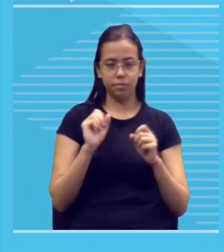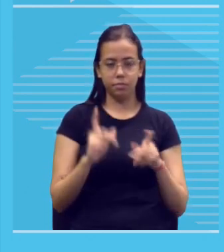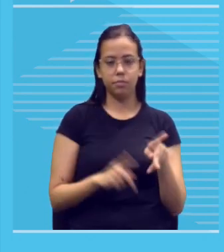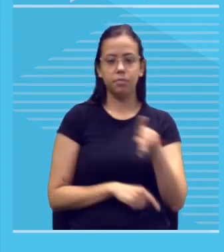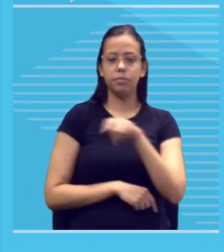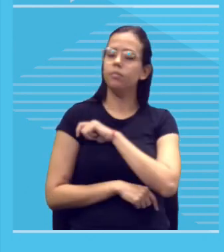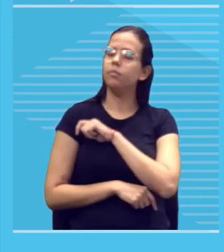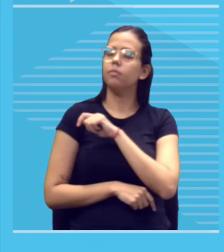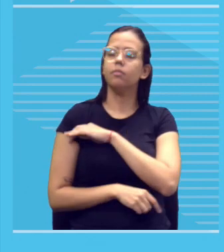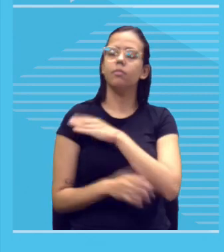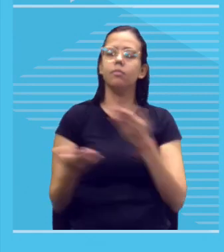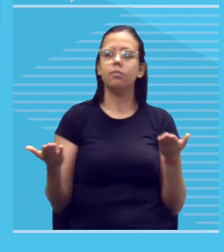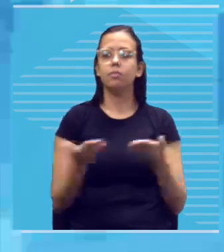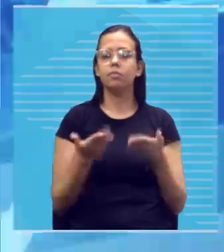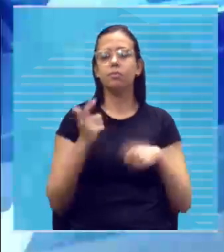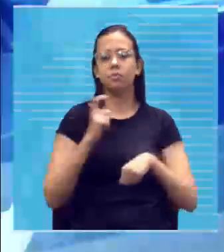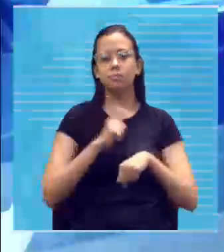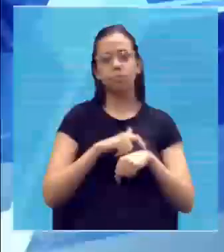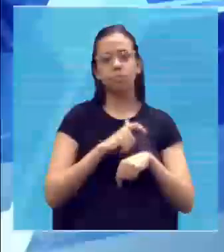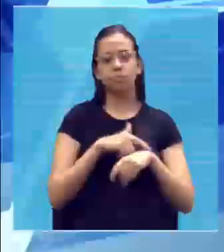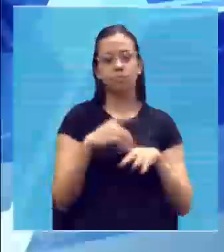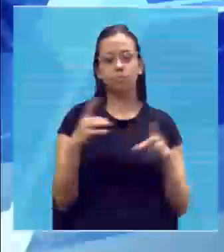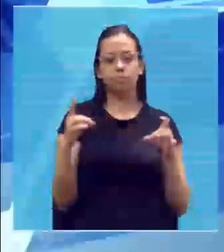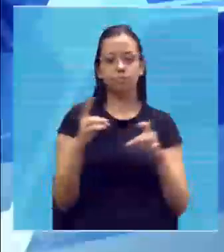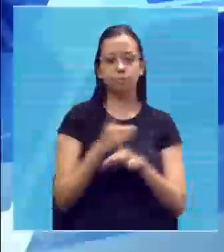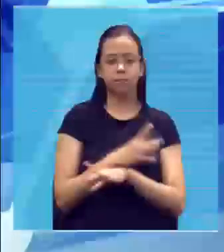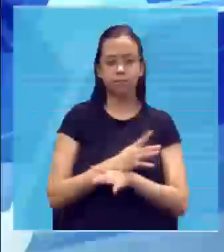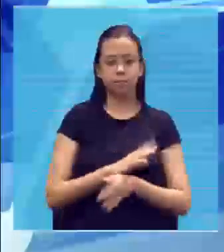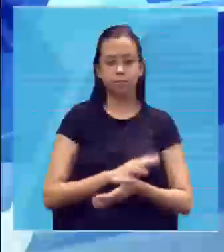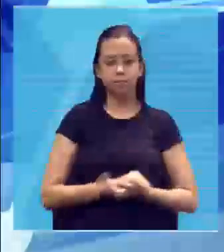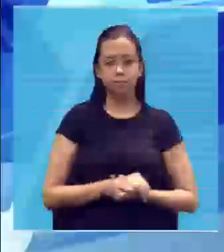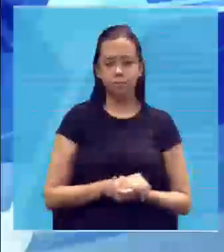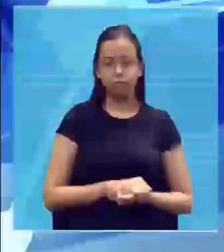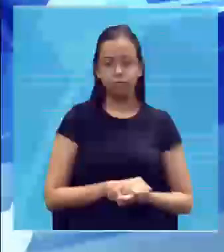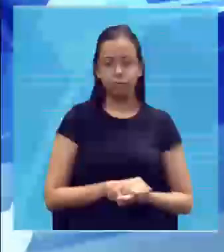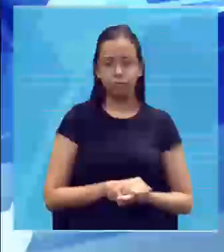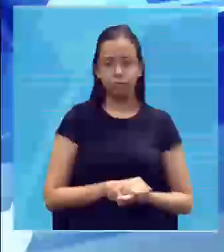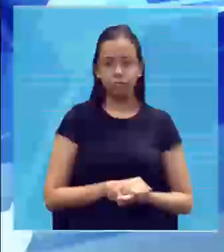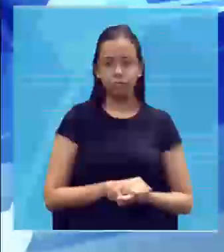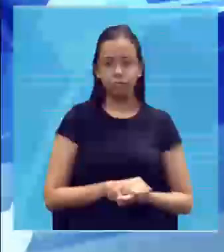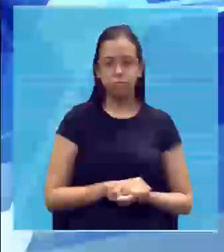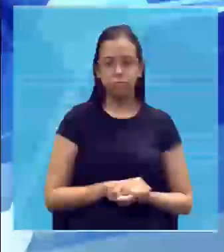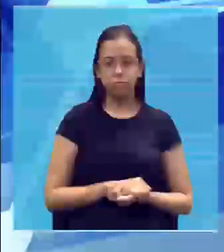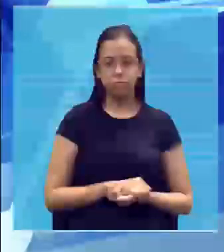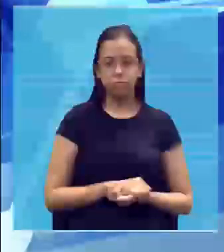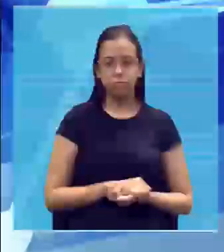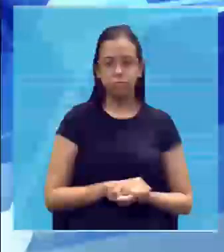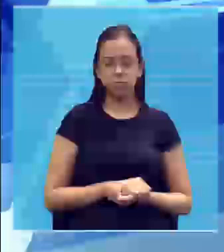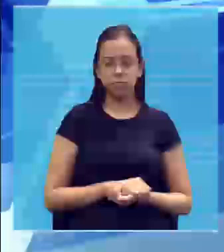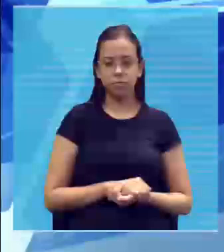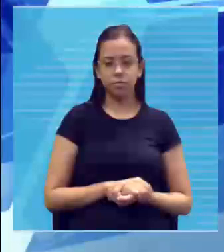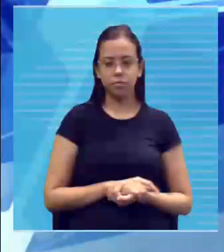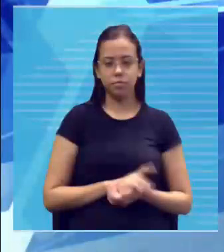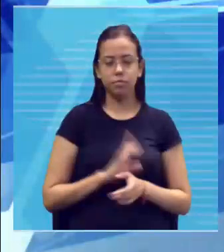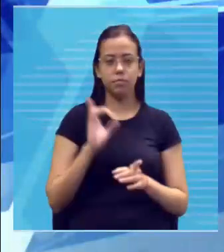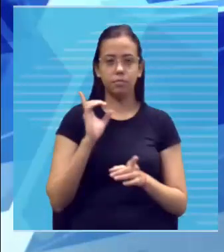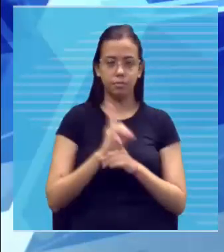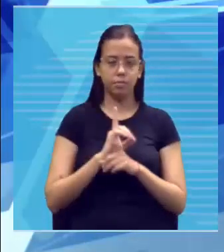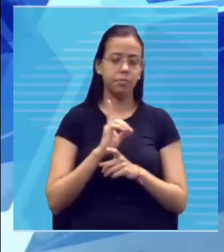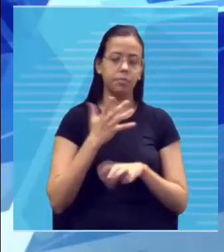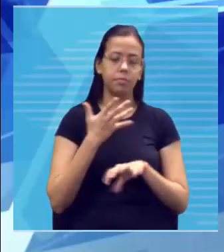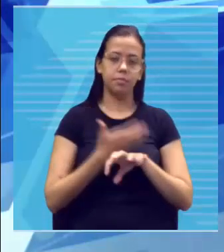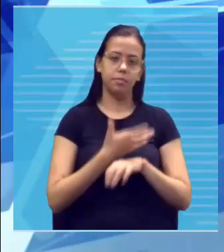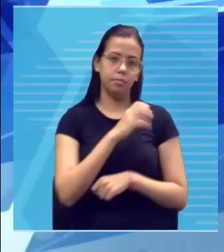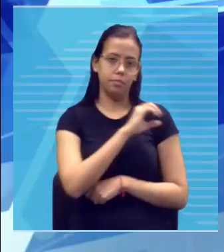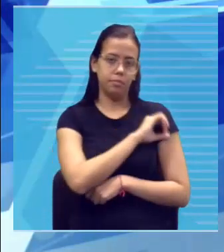a gente tá estourando o nosso tempo limite de aula a gente se encontra Nossa oficina